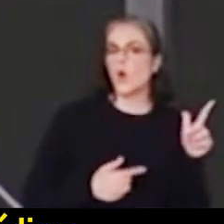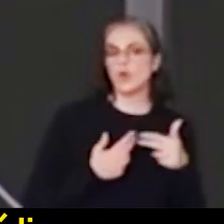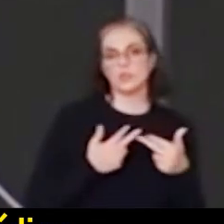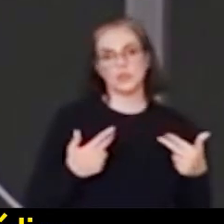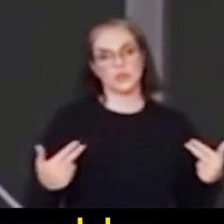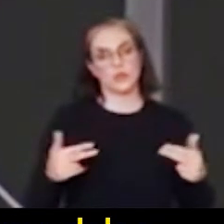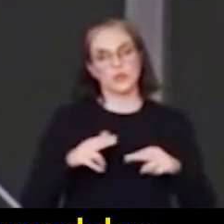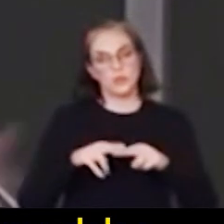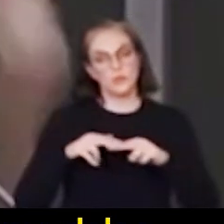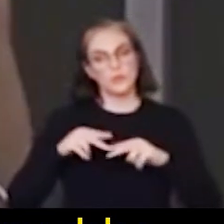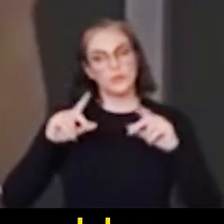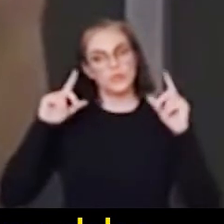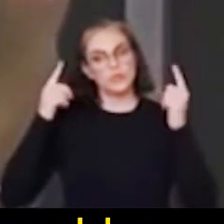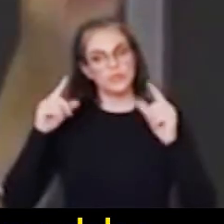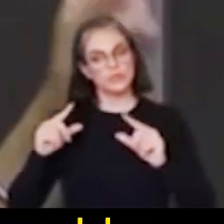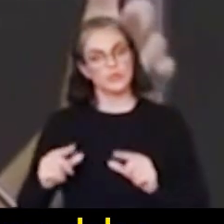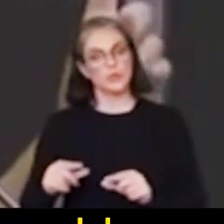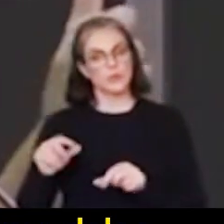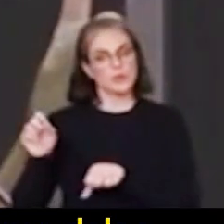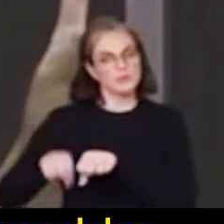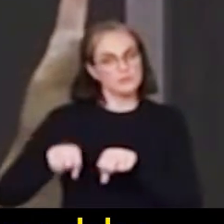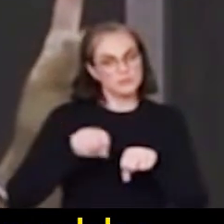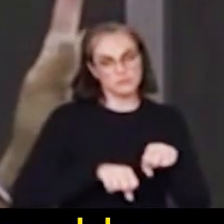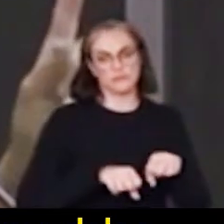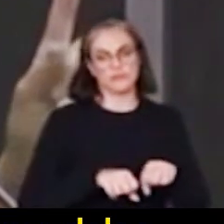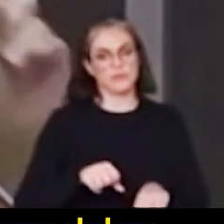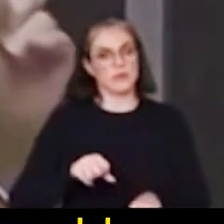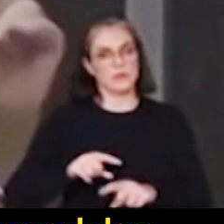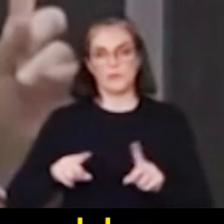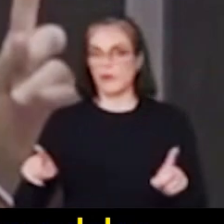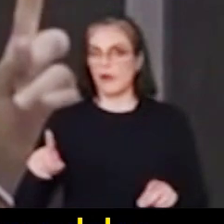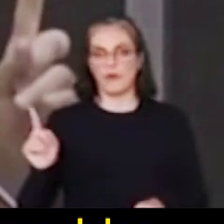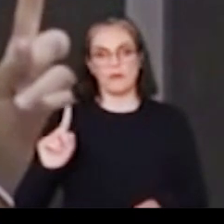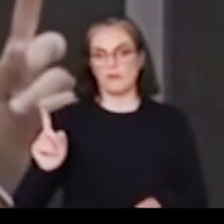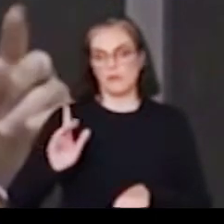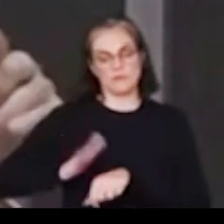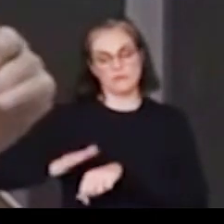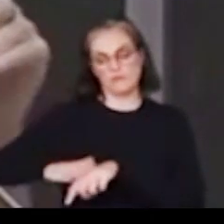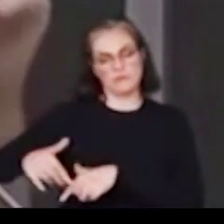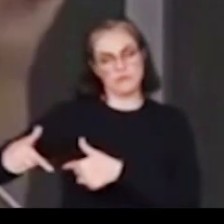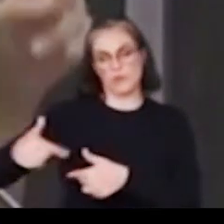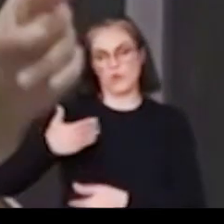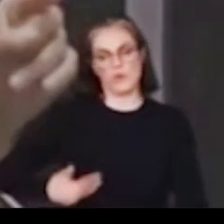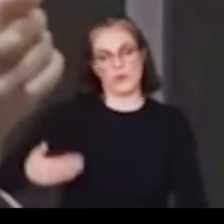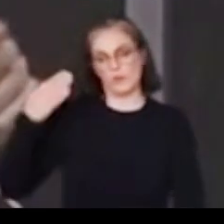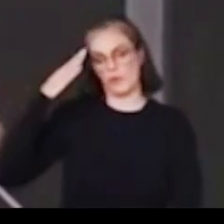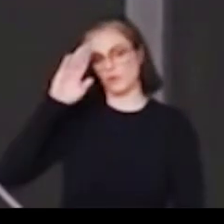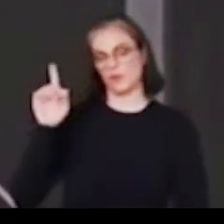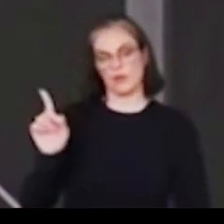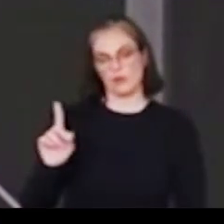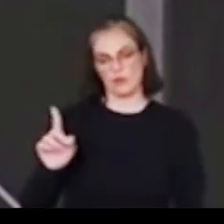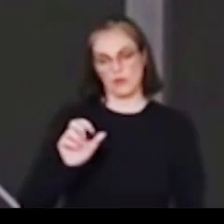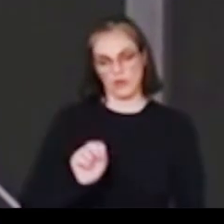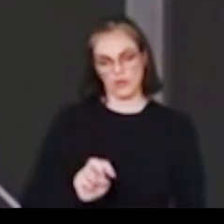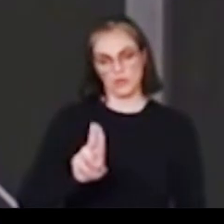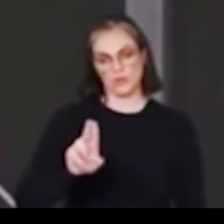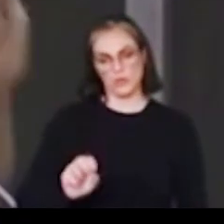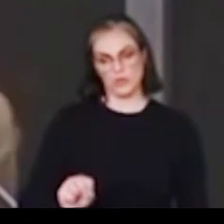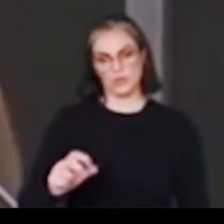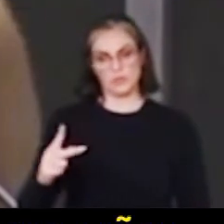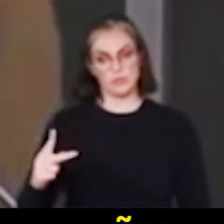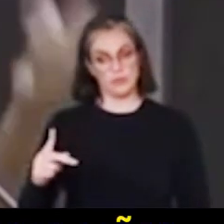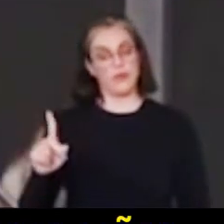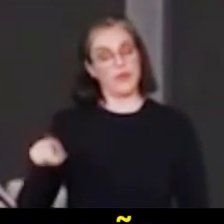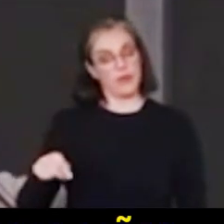dos homicídios. Nenhuma dessas ações foi do governo Bolsonaro, nenhuma delas. Nem o SUSP, governo Temer, nem